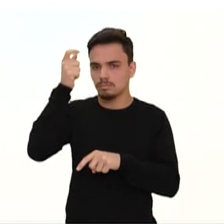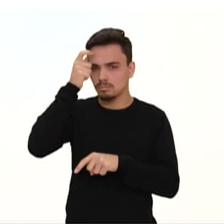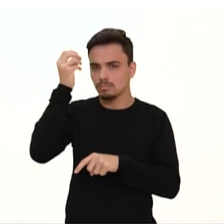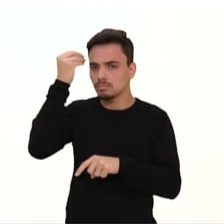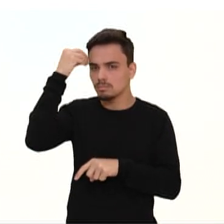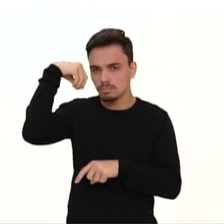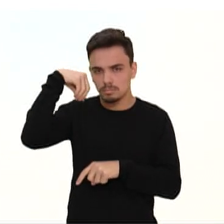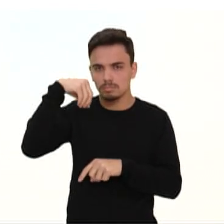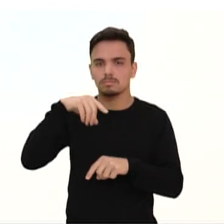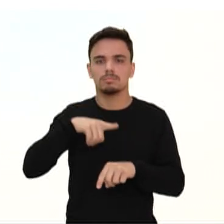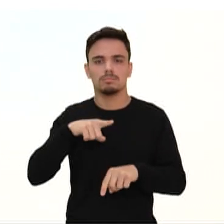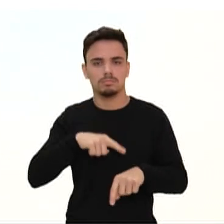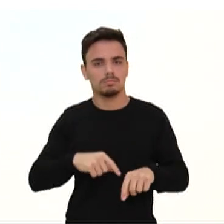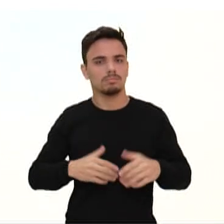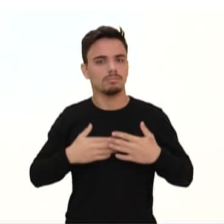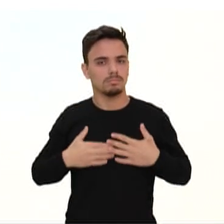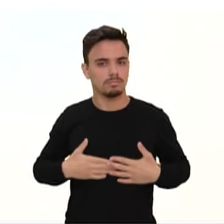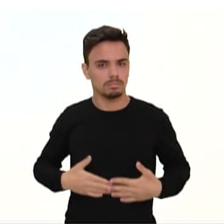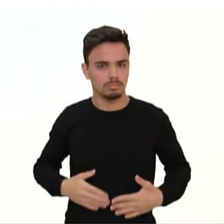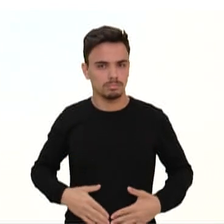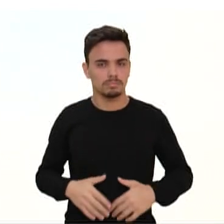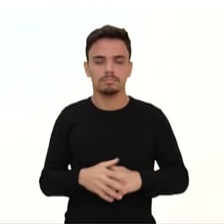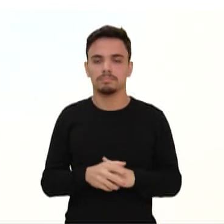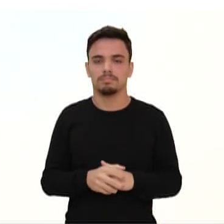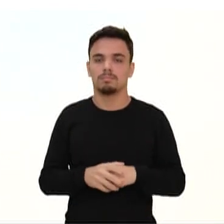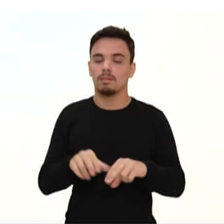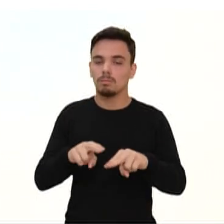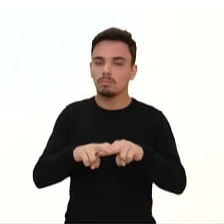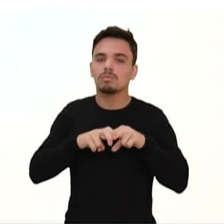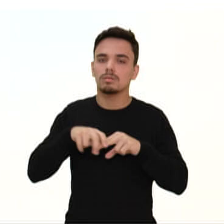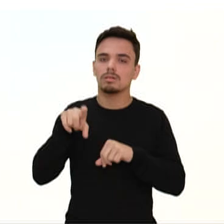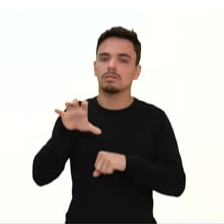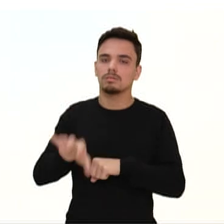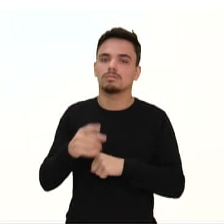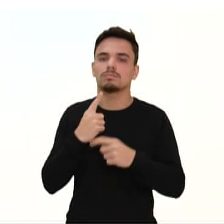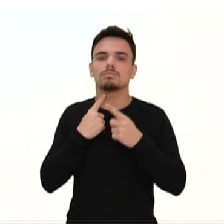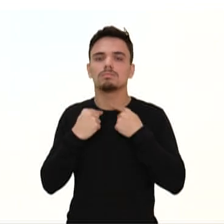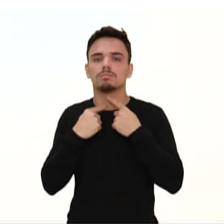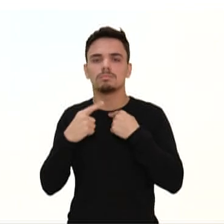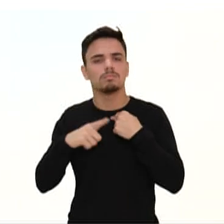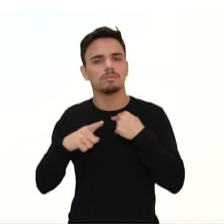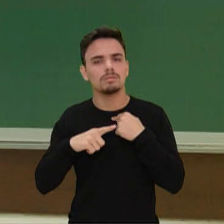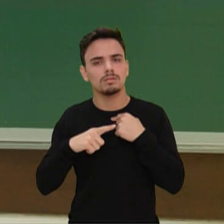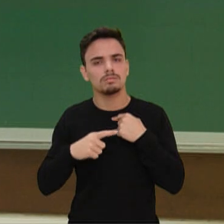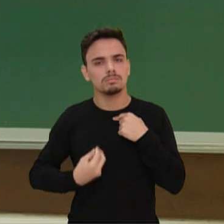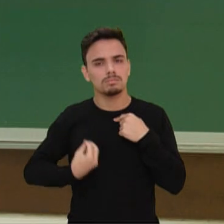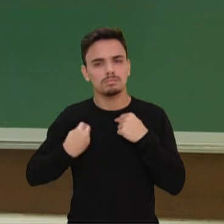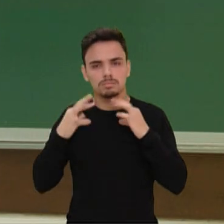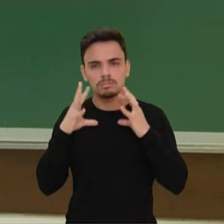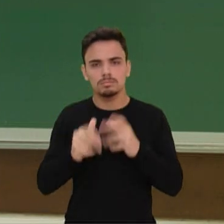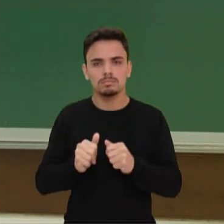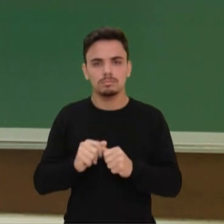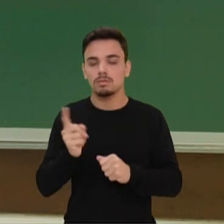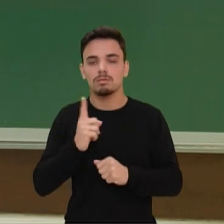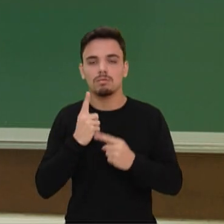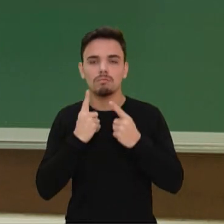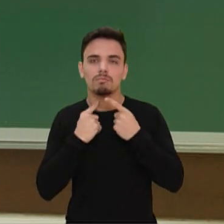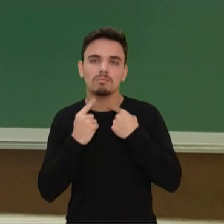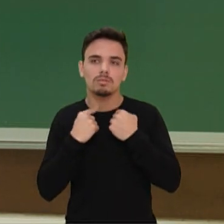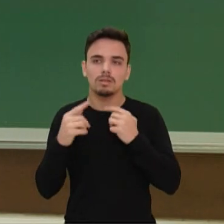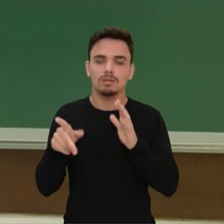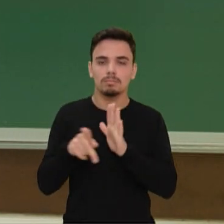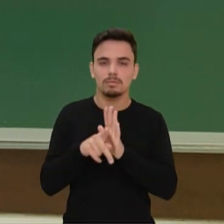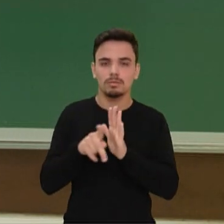se manifesta no nosso corpo. Então essa vontade, que é a essência de tudo que existe, ela não é uma vontade que